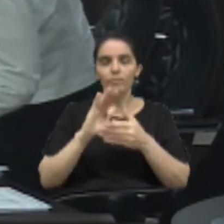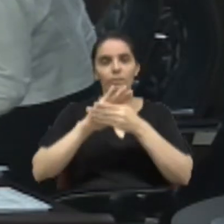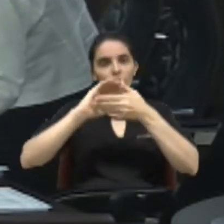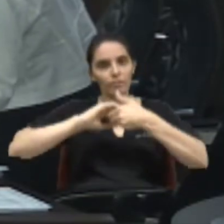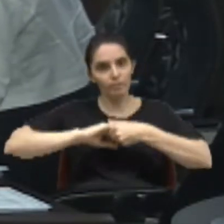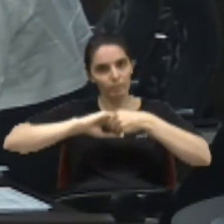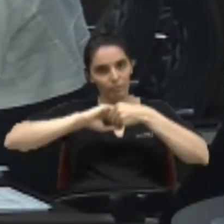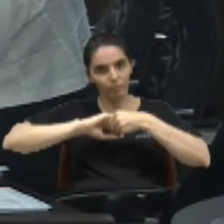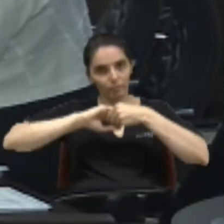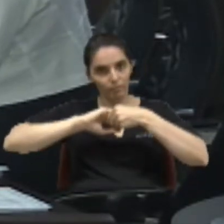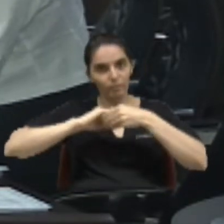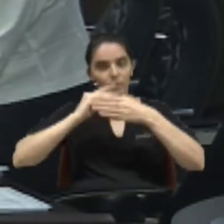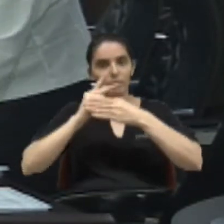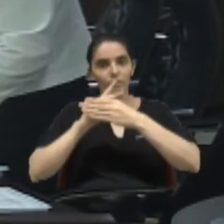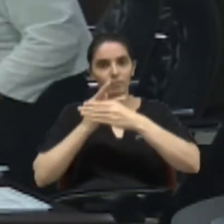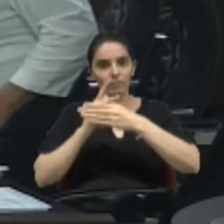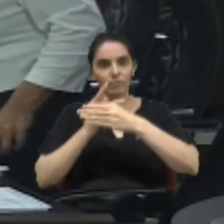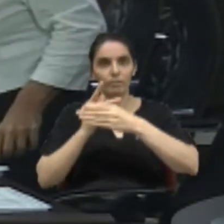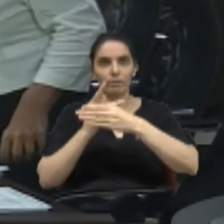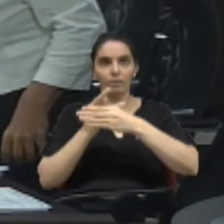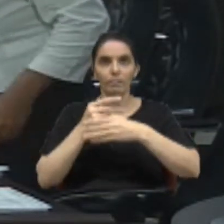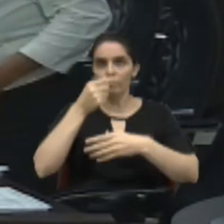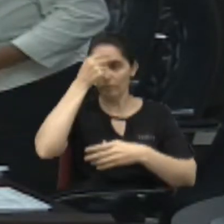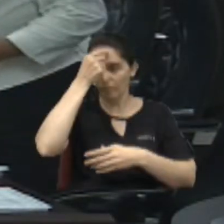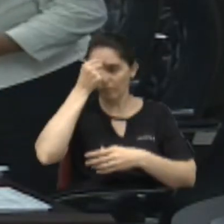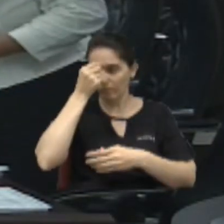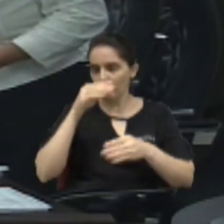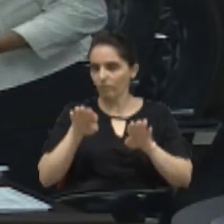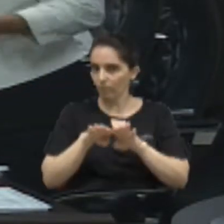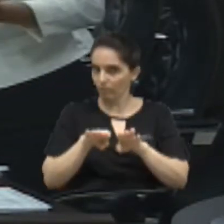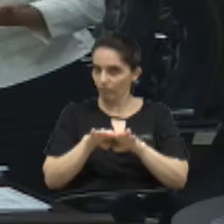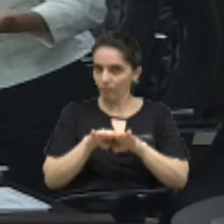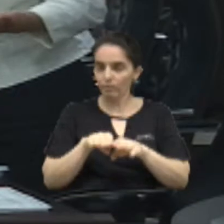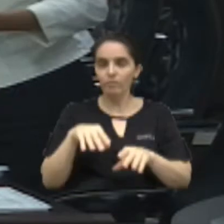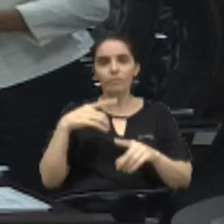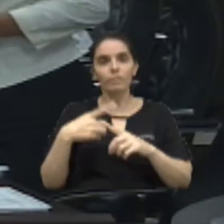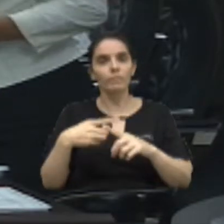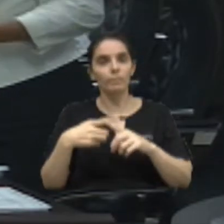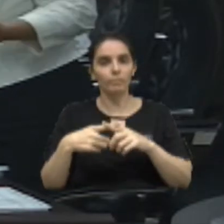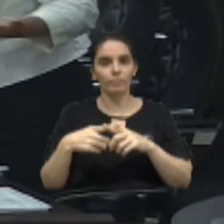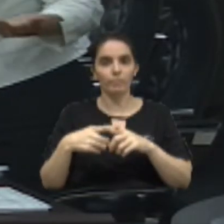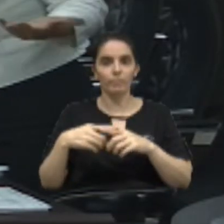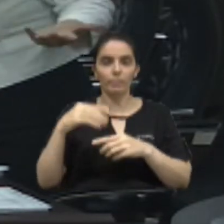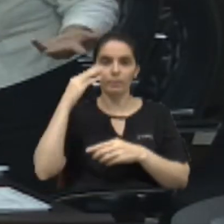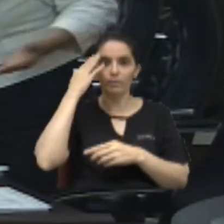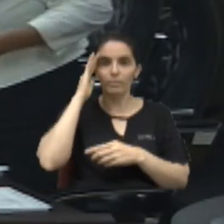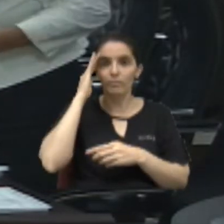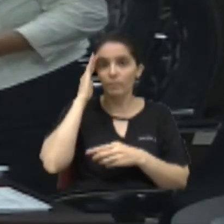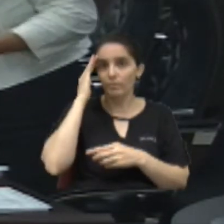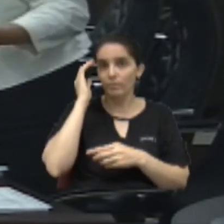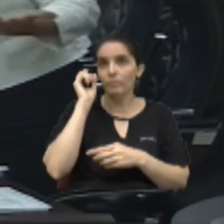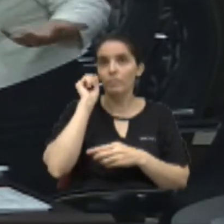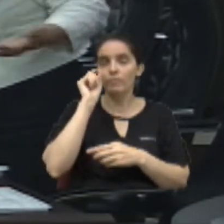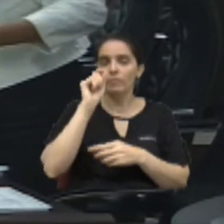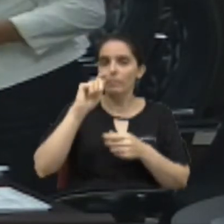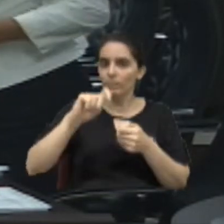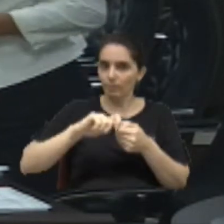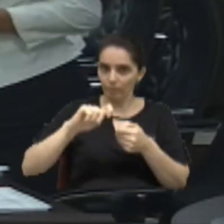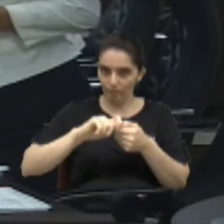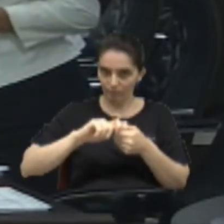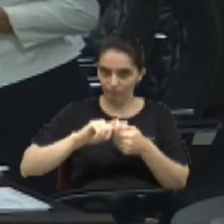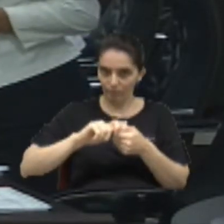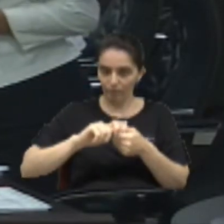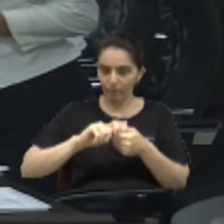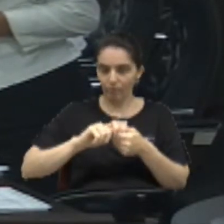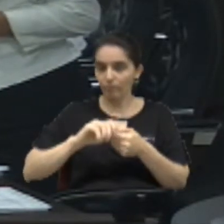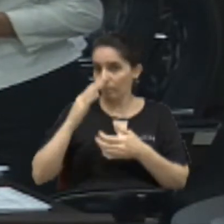Parabéns ao vereador e ao Obrigado. vereador Rafael também, porque somente entendendo realmente como é feito, o que acontece,